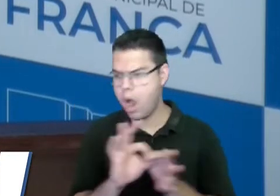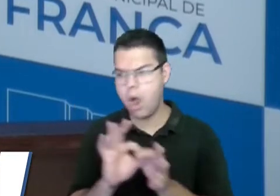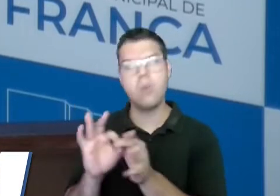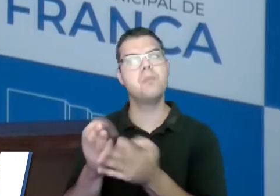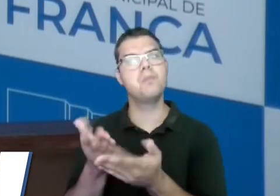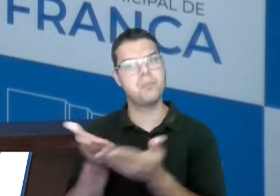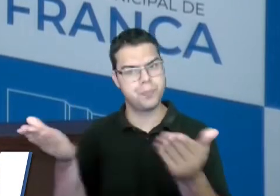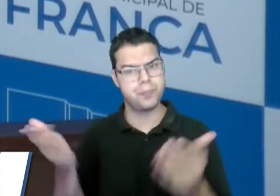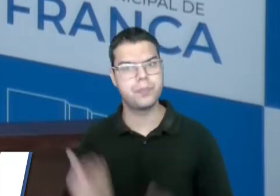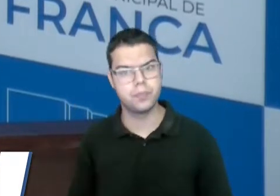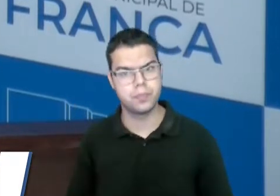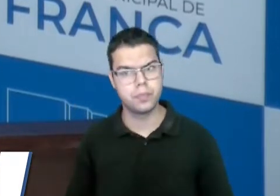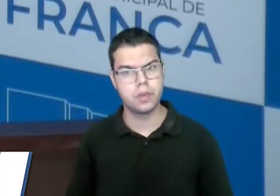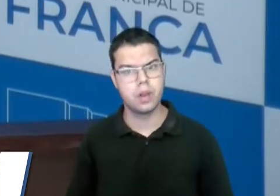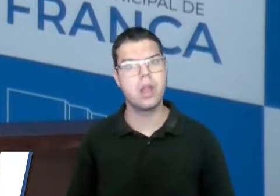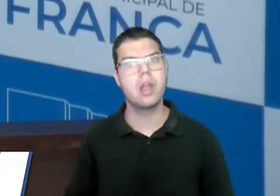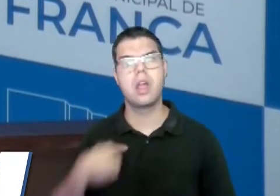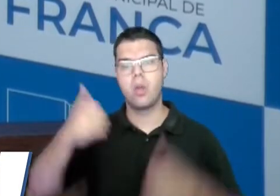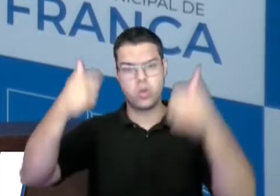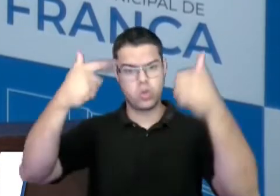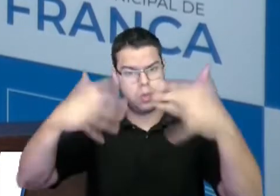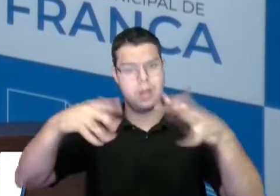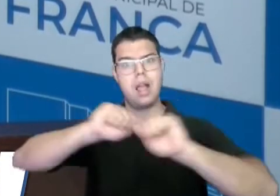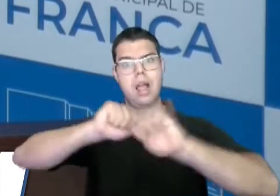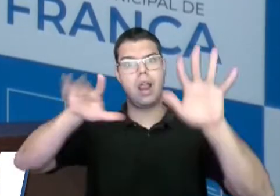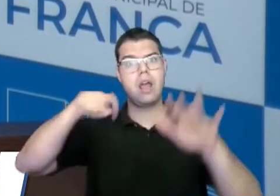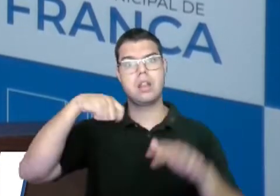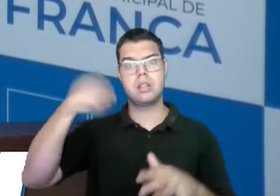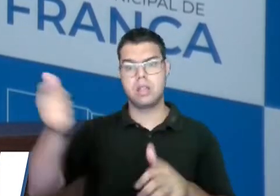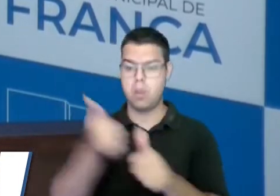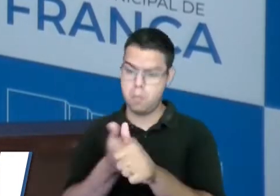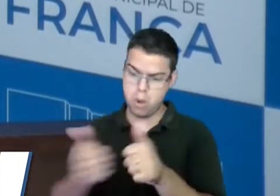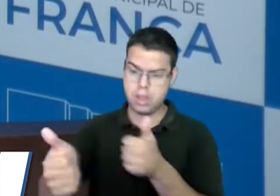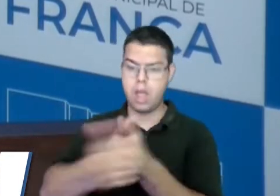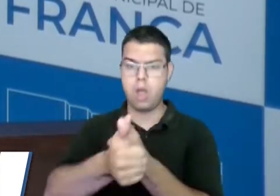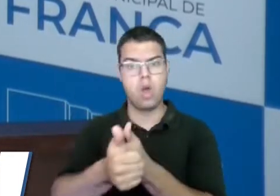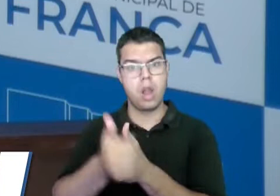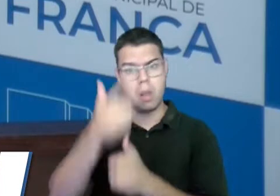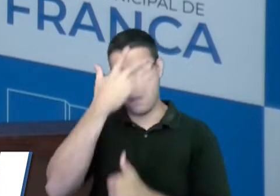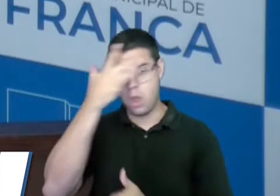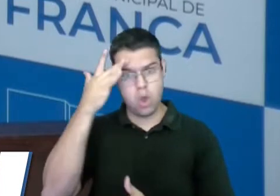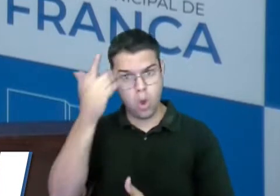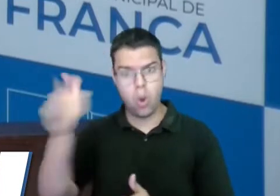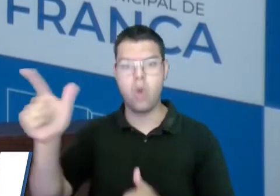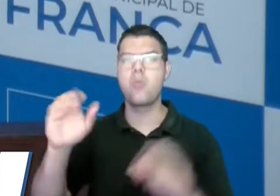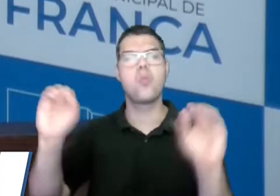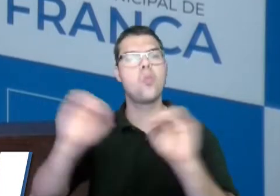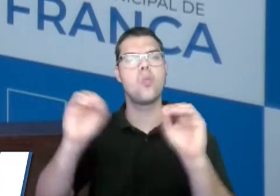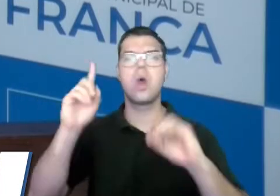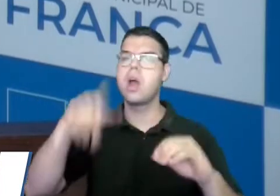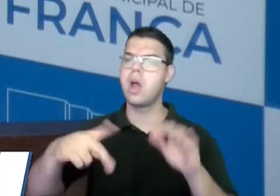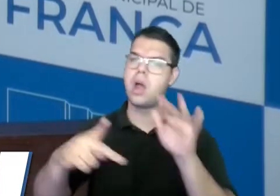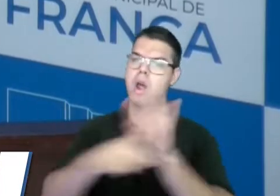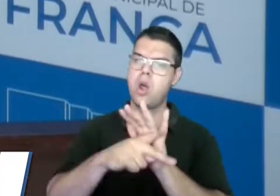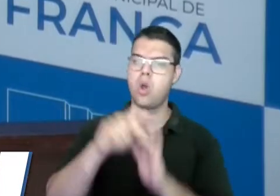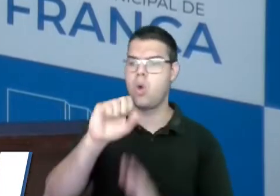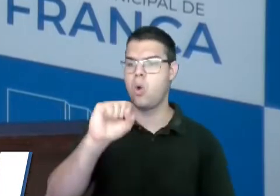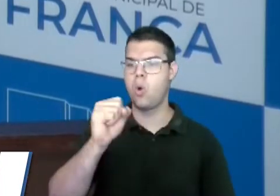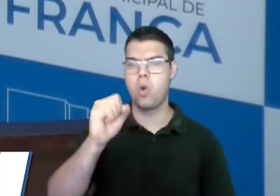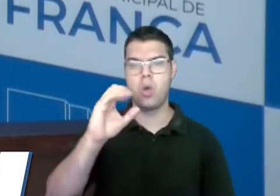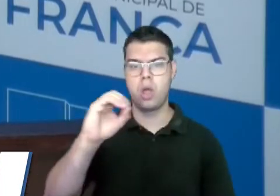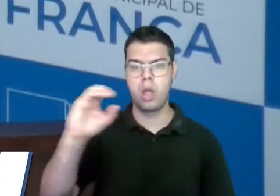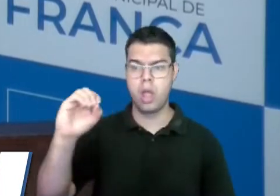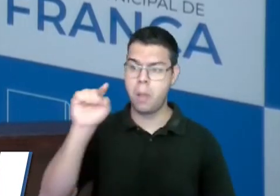eu deixo claro que o protagonismo não é de ninguém, o protagonismo são das 800 mil pessoas que serão